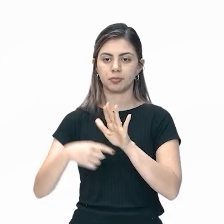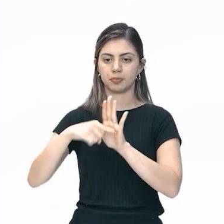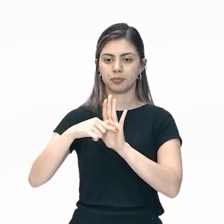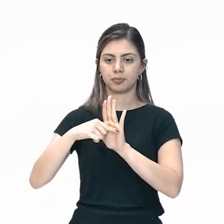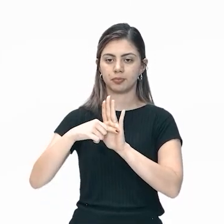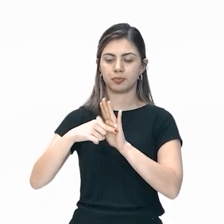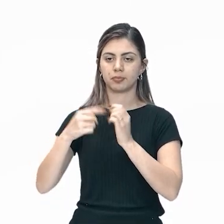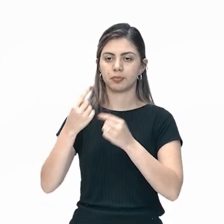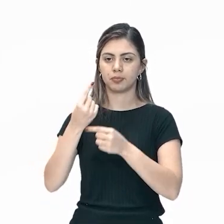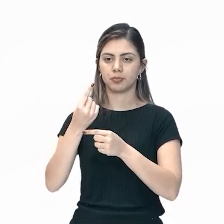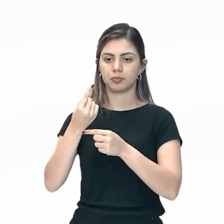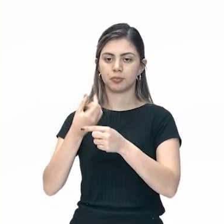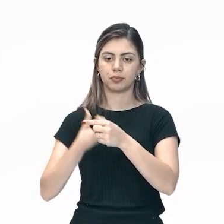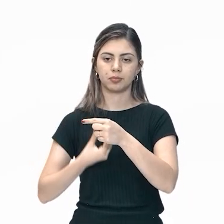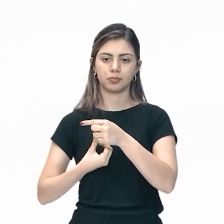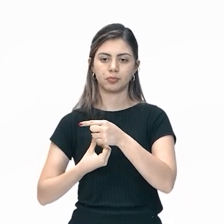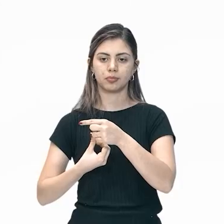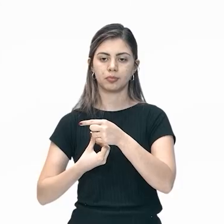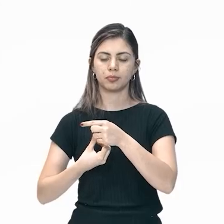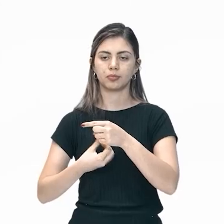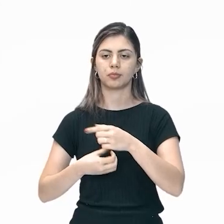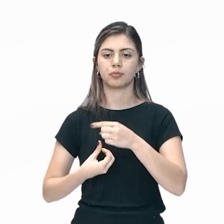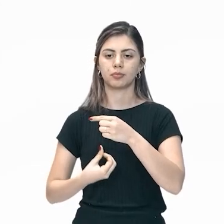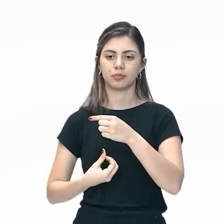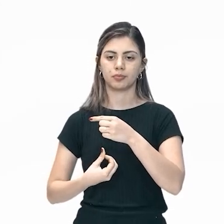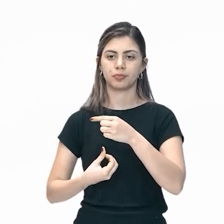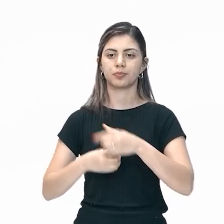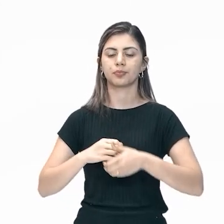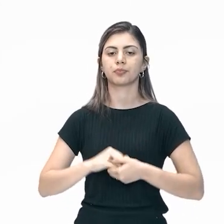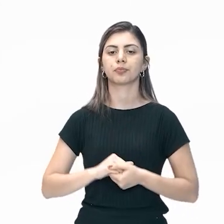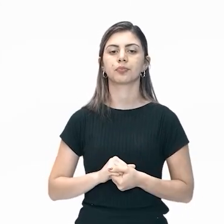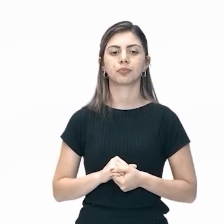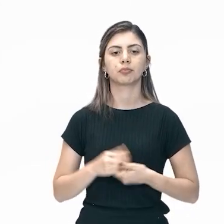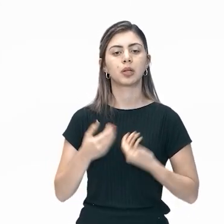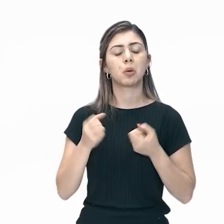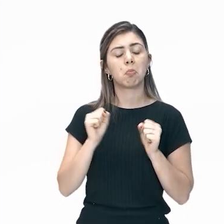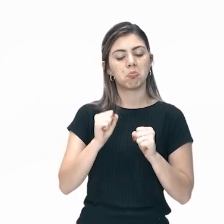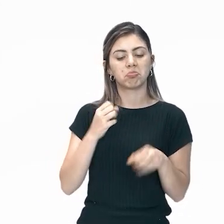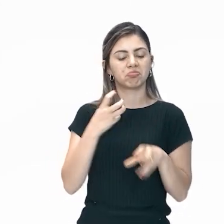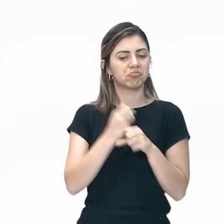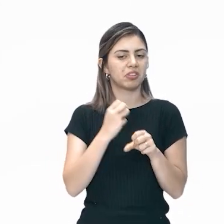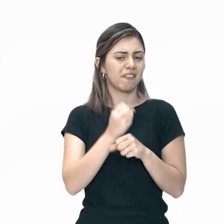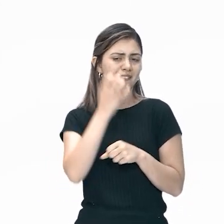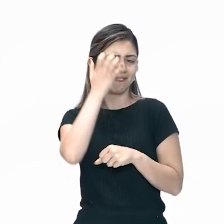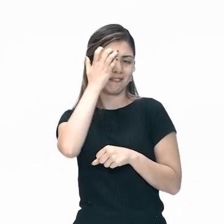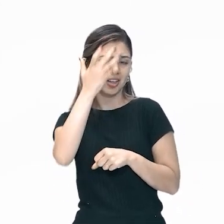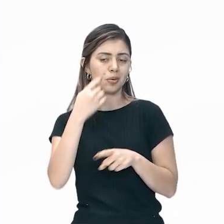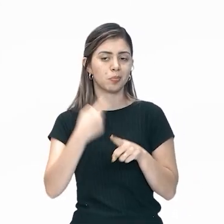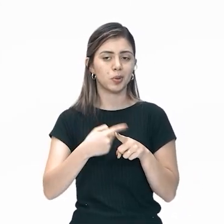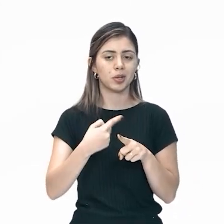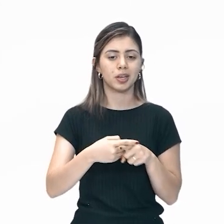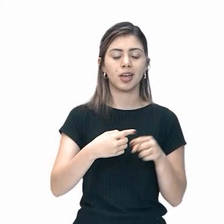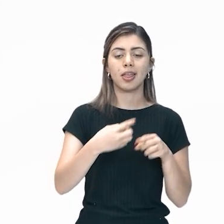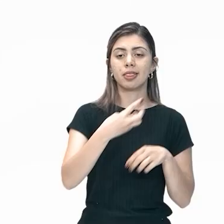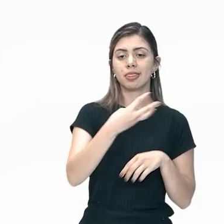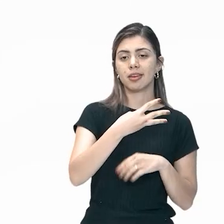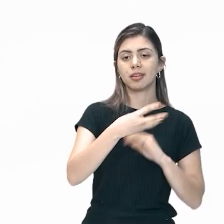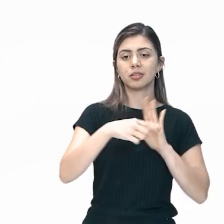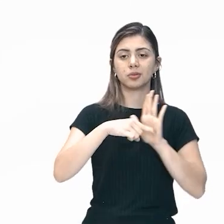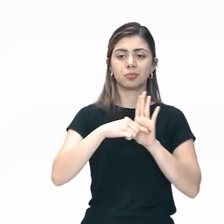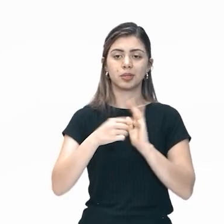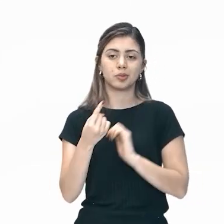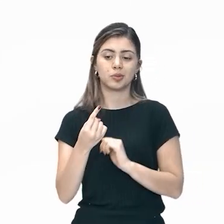1 sobre 6. Tá bom? Aí eu posso fazer essa conta muito fácil, porque 3 menos 1